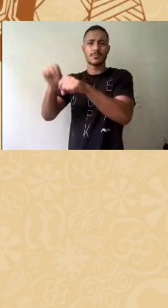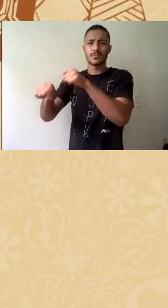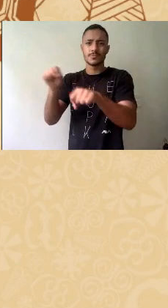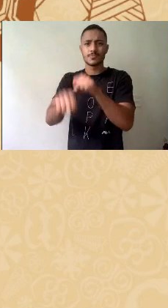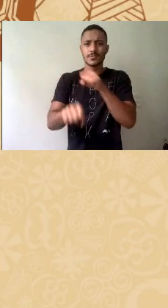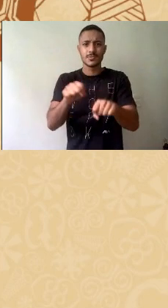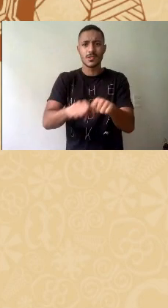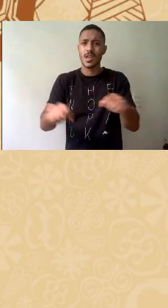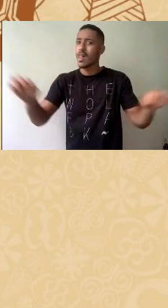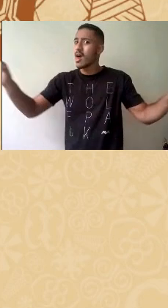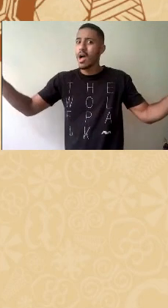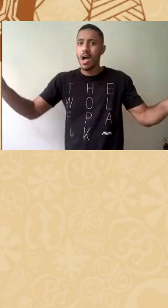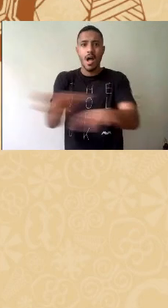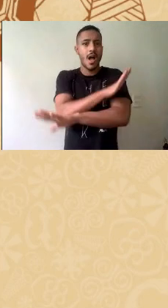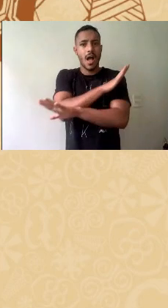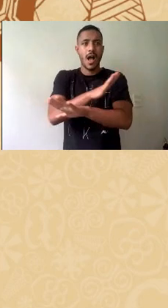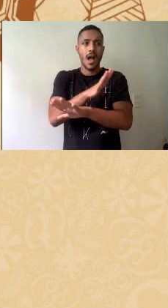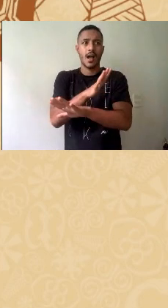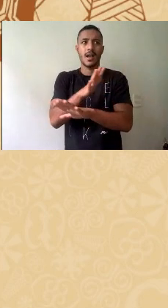elas cessem, né.